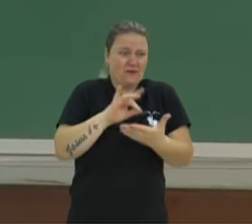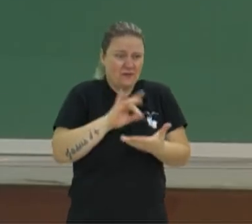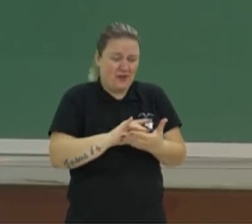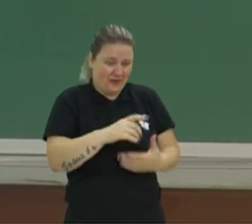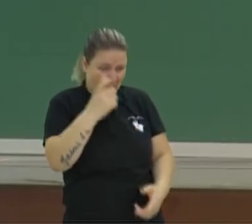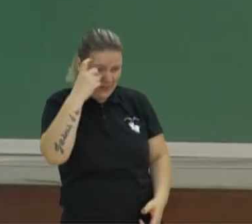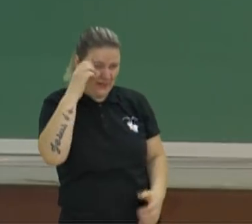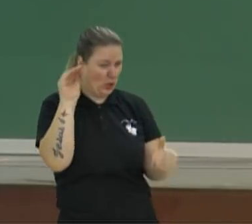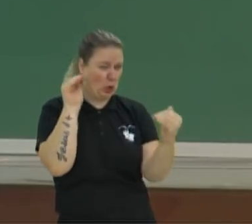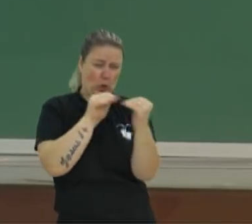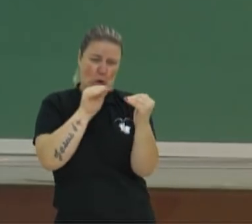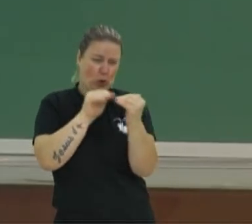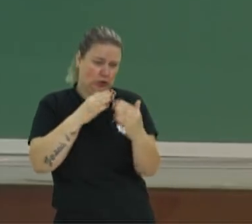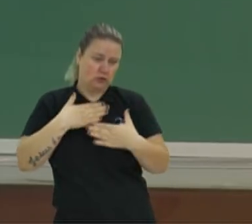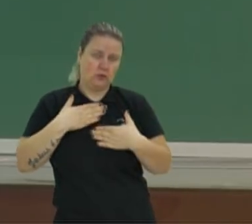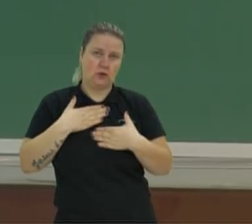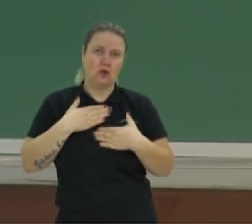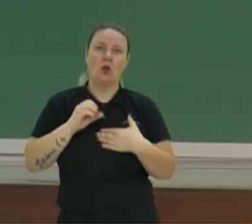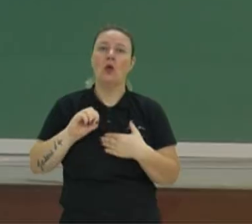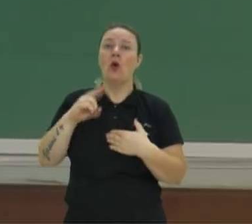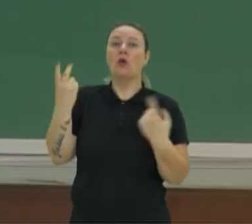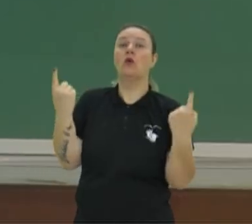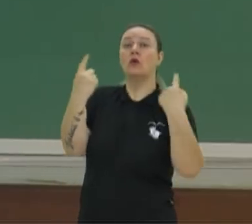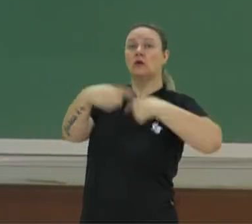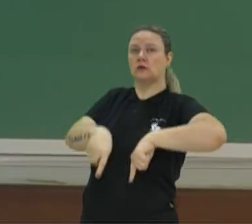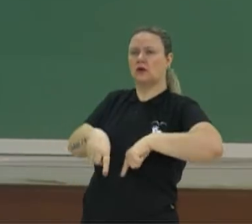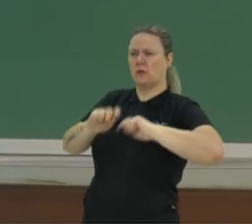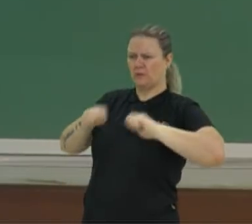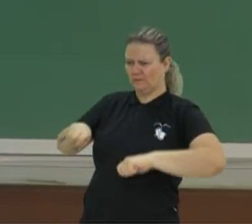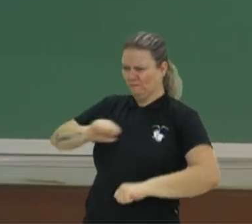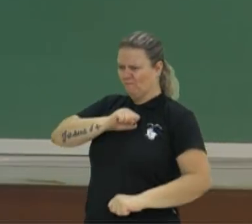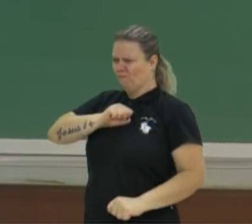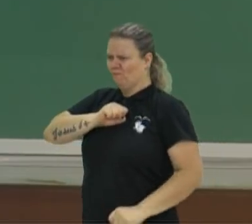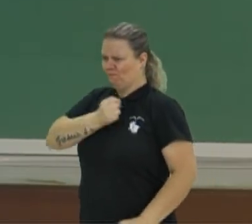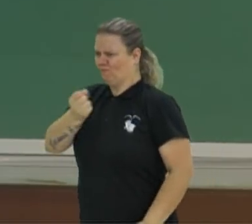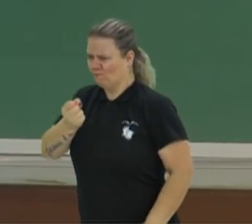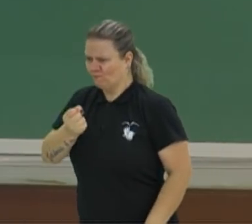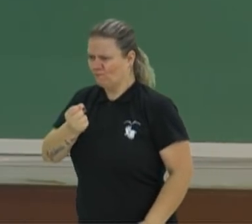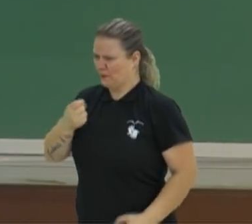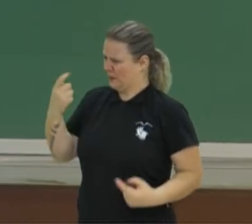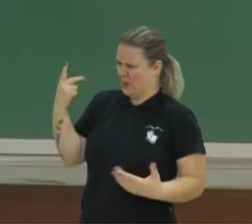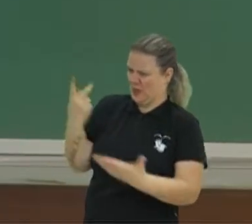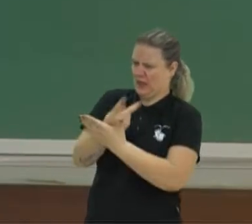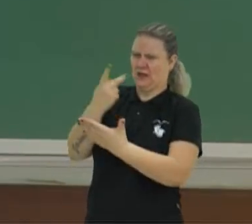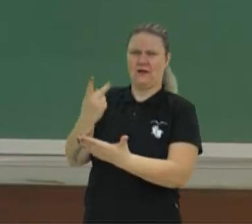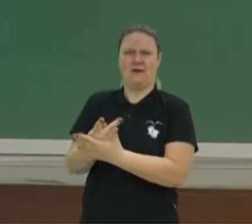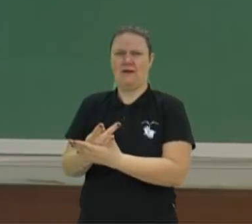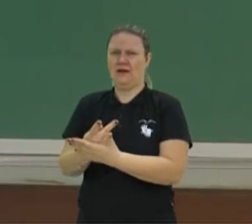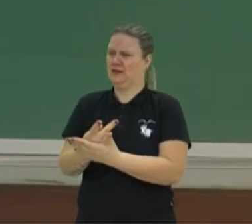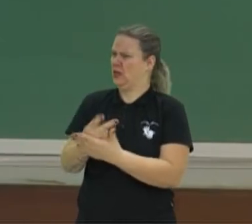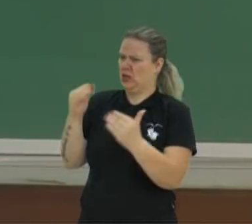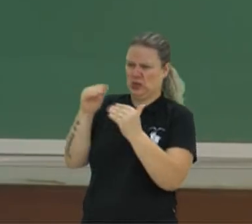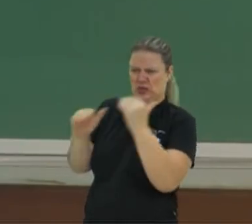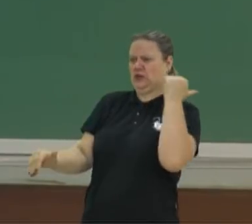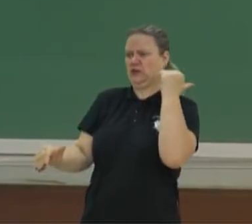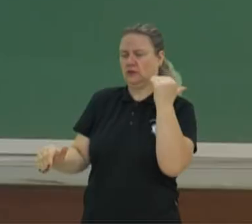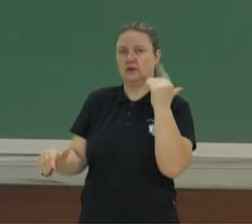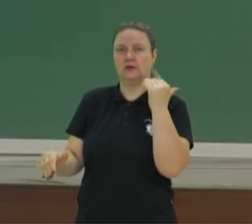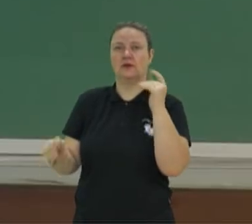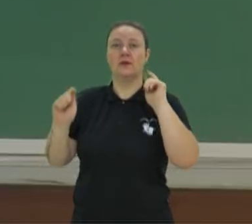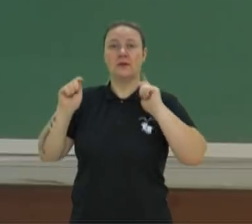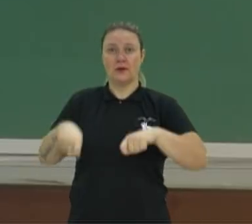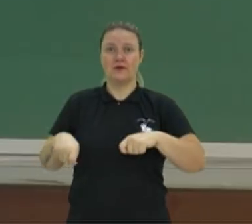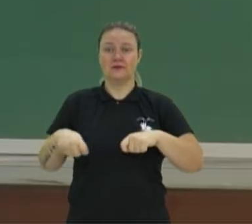pensa, ou pode ficar com raiva, irritado, porque aquela notícia vai contra os seus princípios. Qualquer uma dessas é uma reação